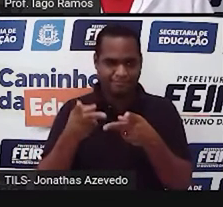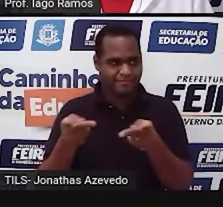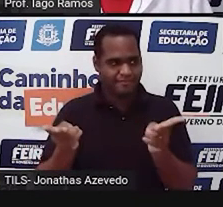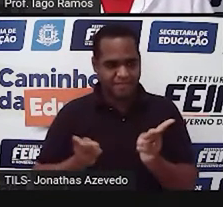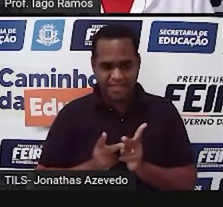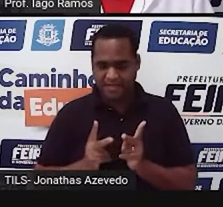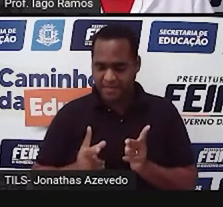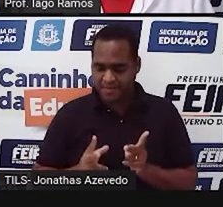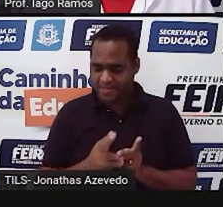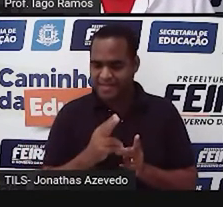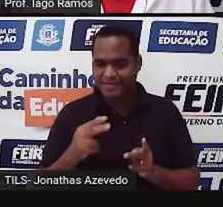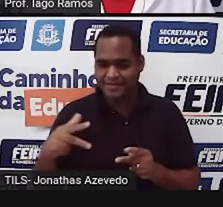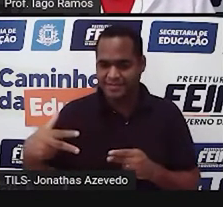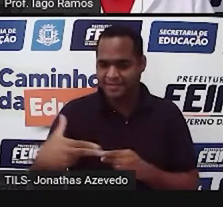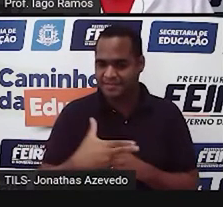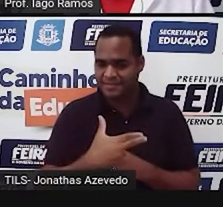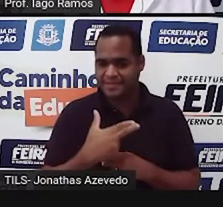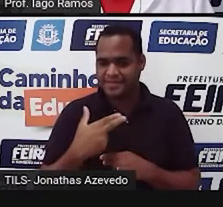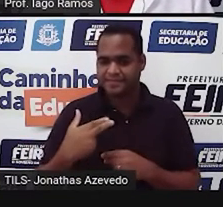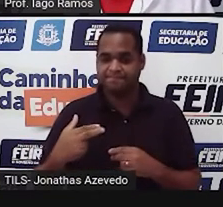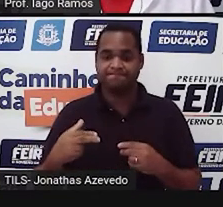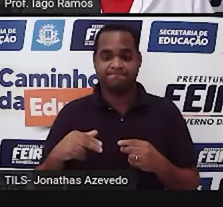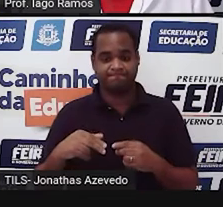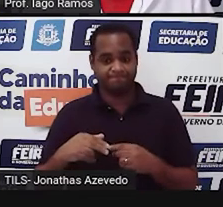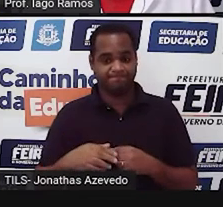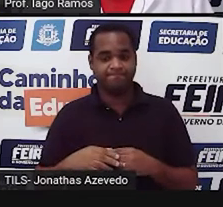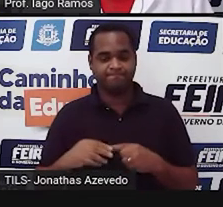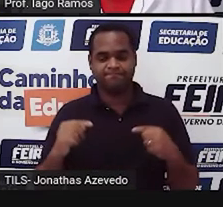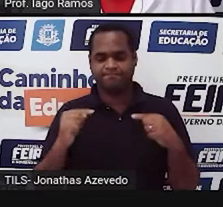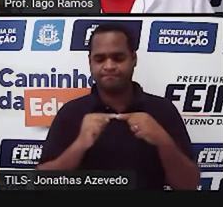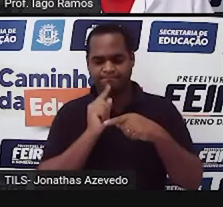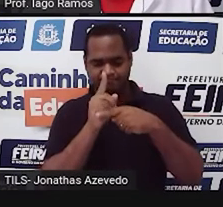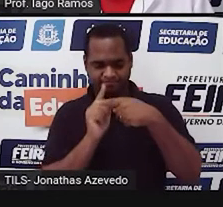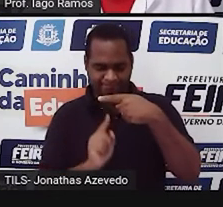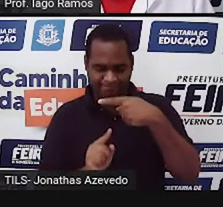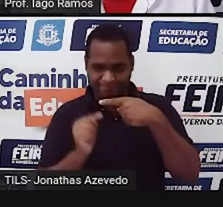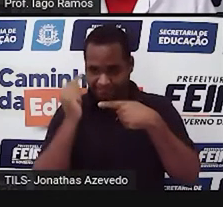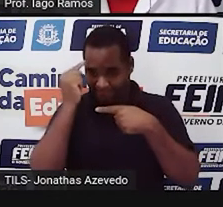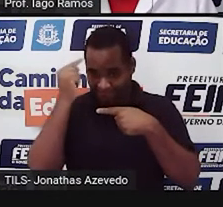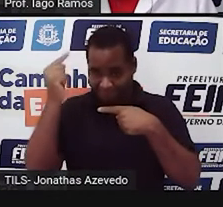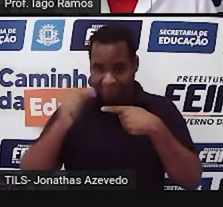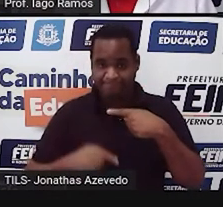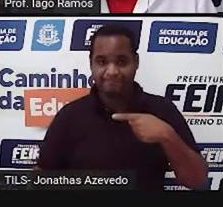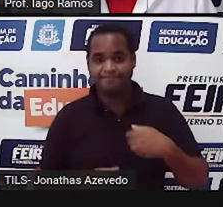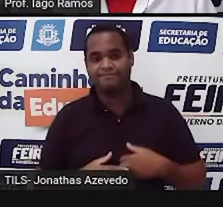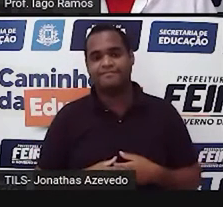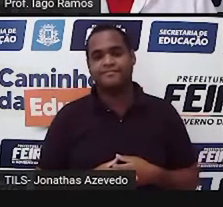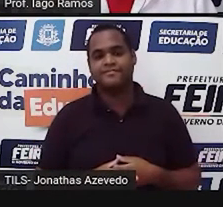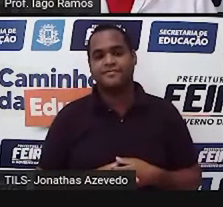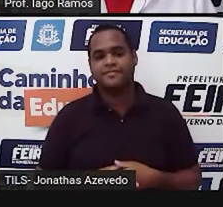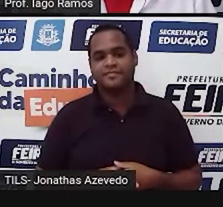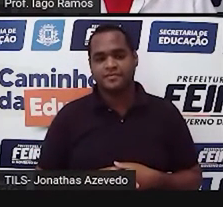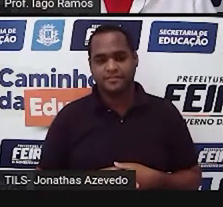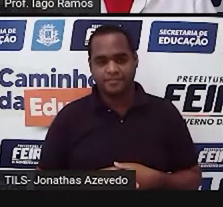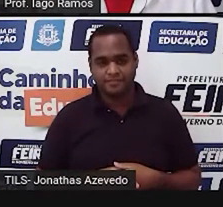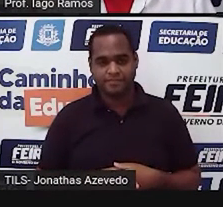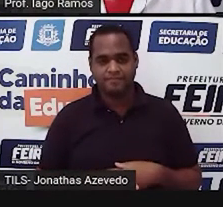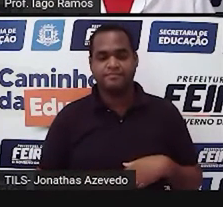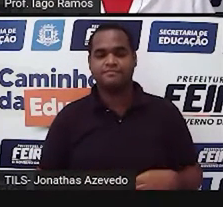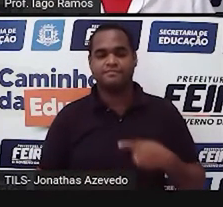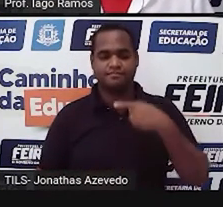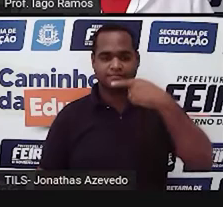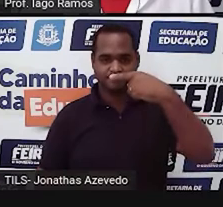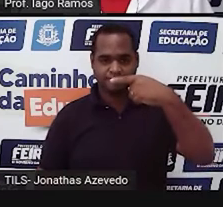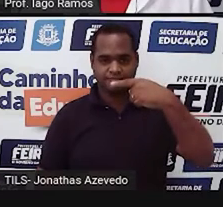fracionada né a fração Pois é aqueles números vinhos que a gente coloca um em cima um tracinho